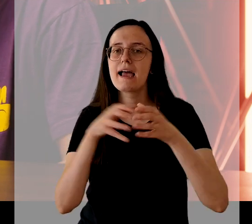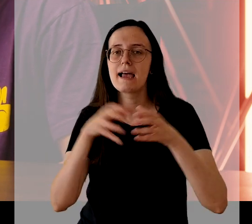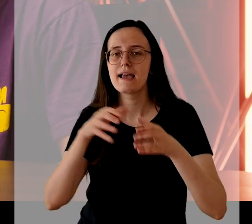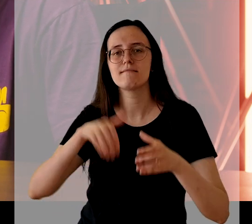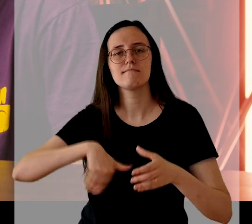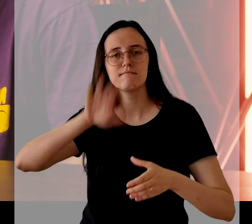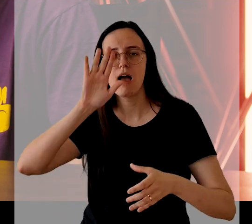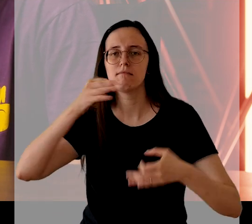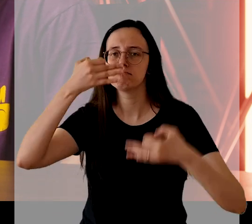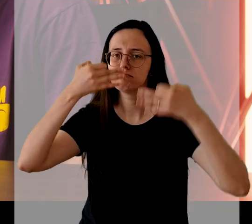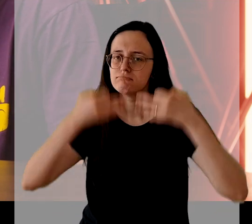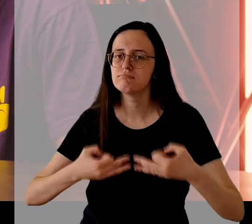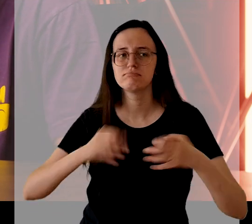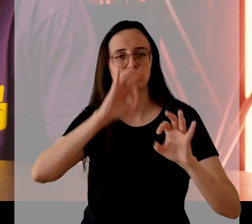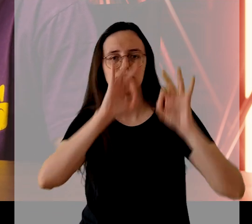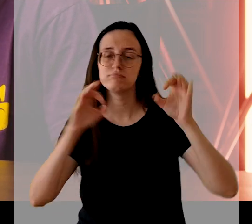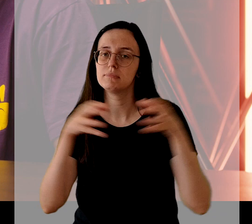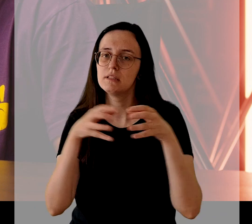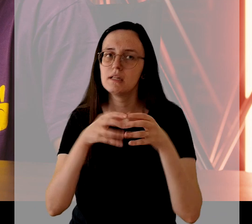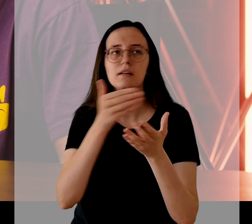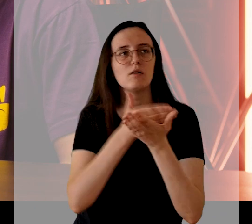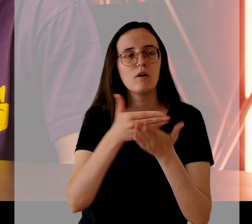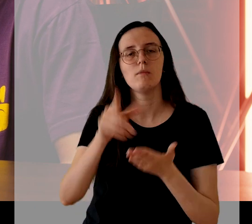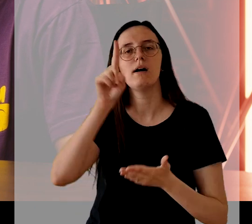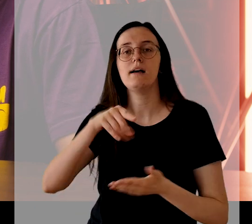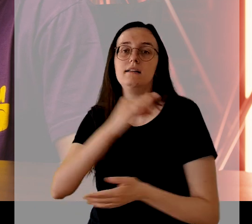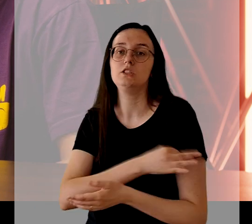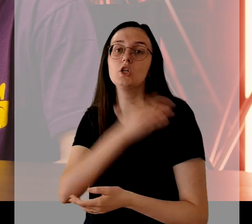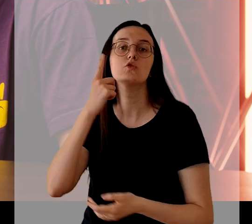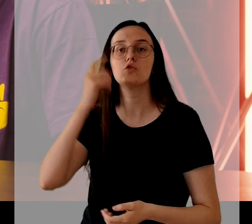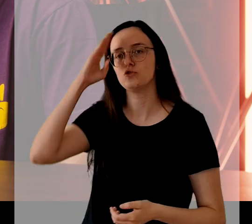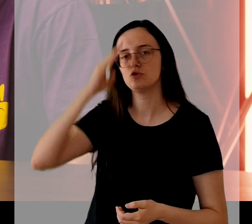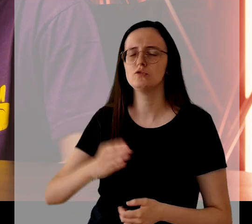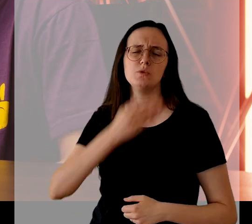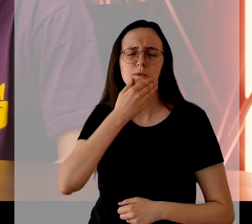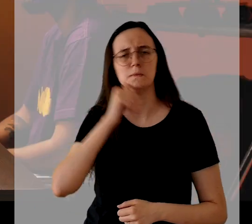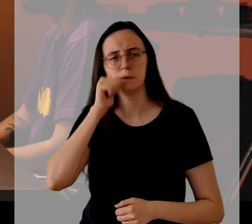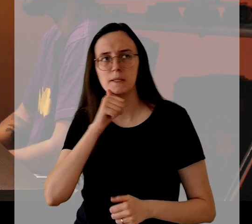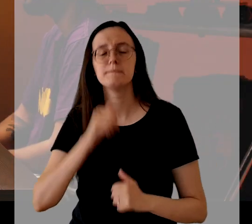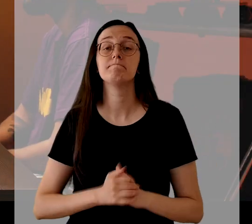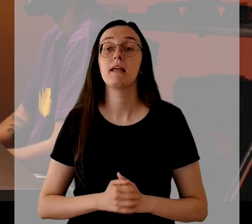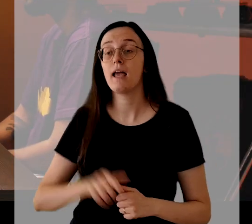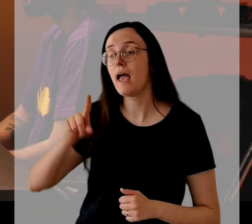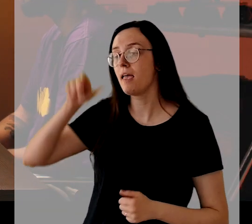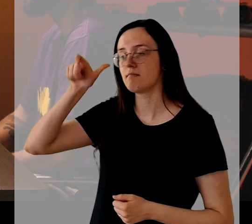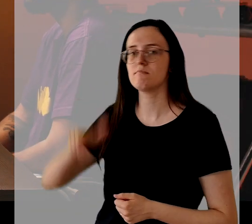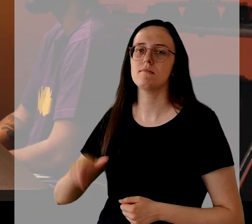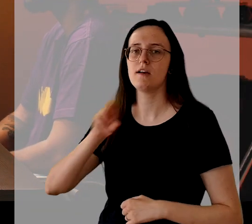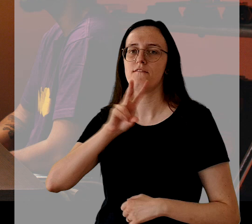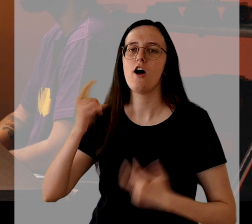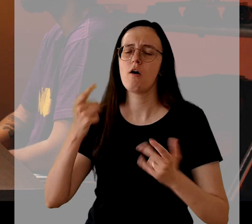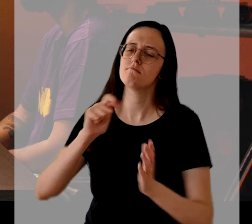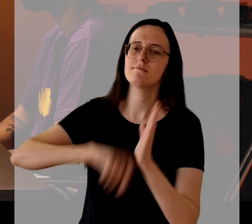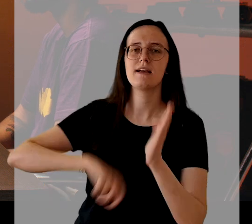dessa equipe mais estruturalizada começaria pelo técnico de som direto, pela técnica de som direto, que é a pessoa que